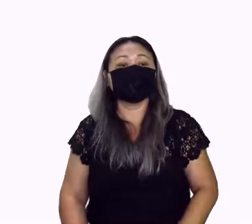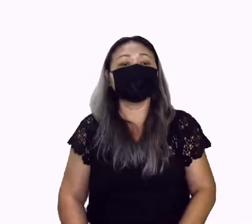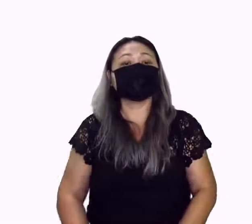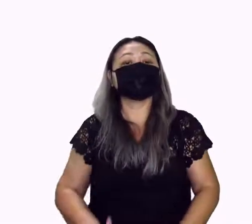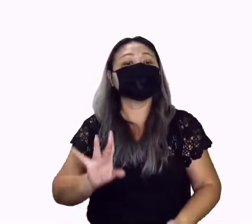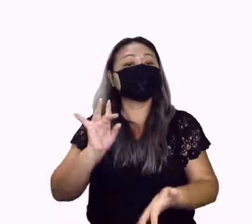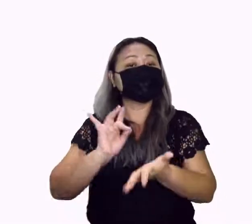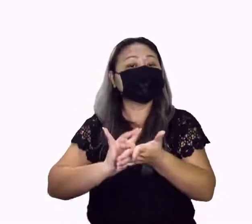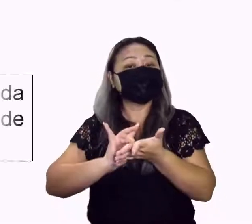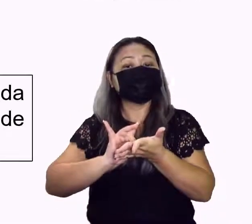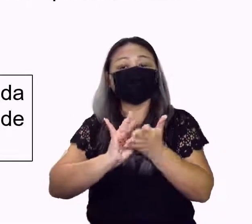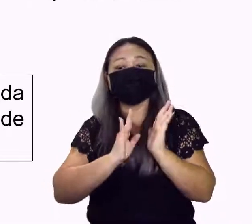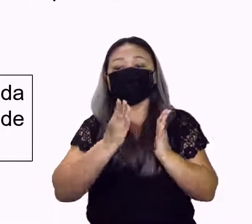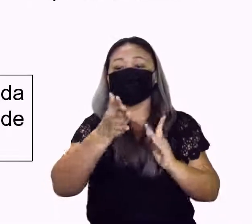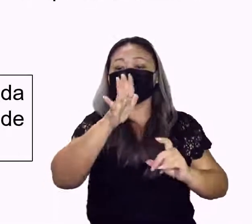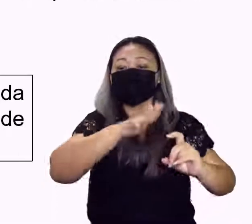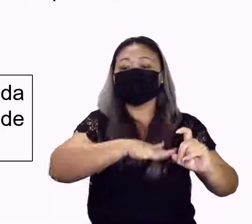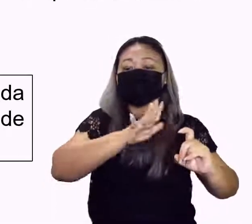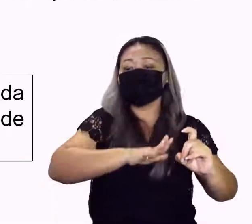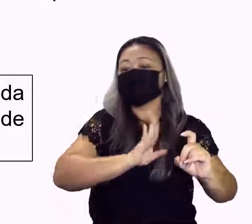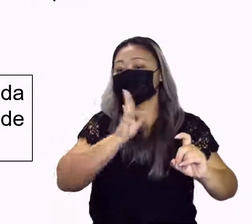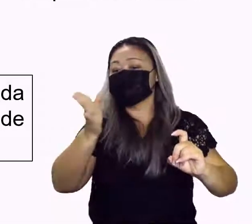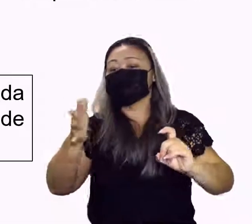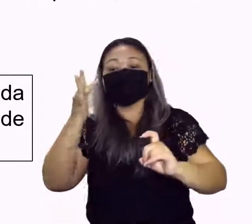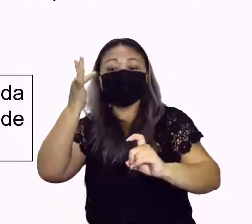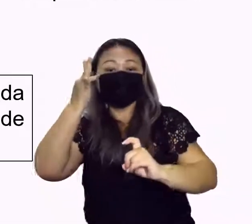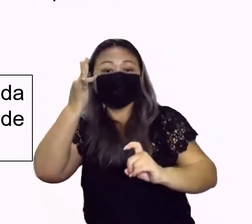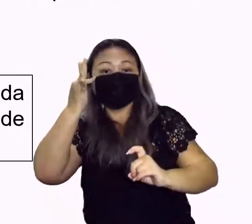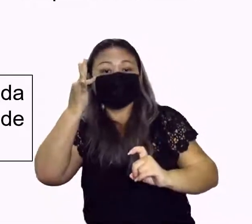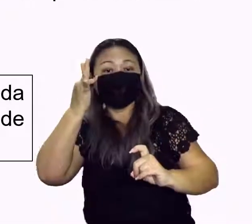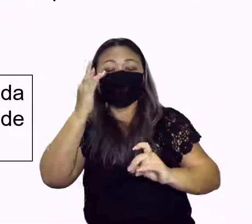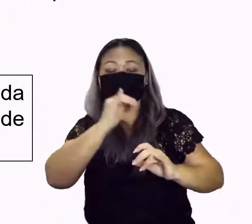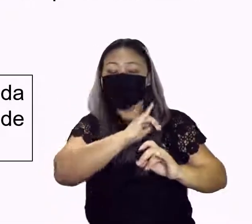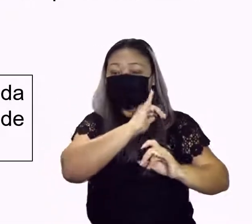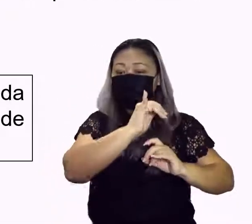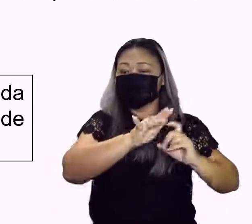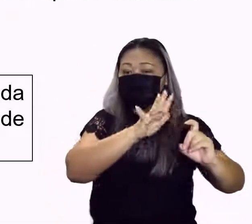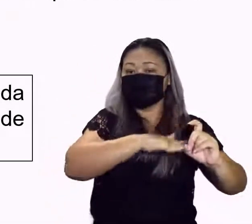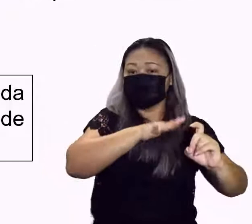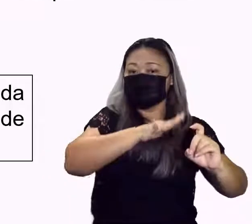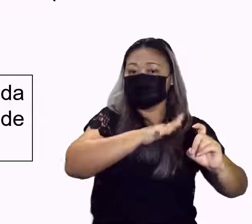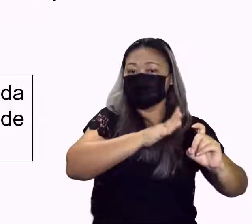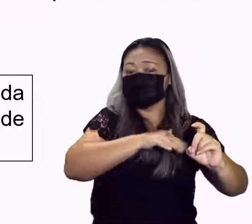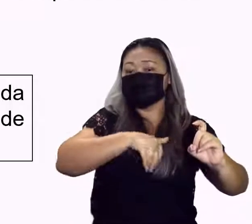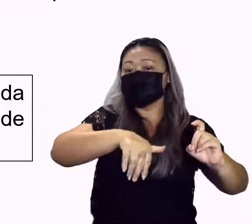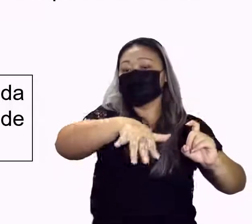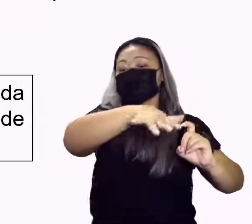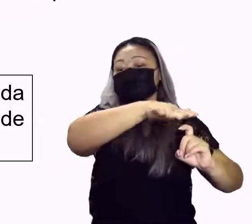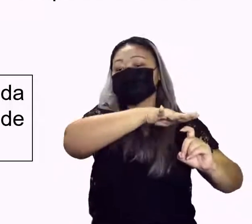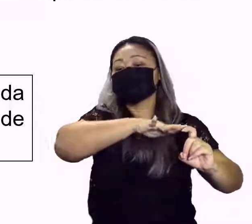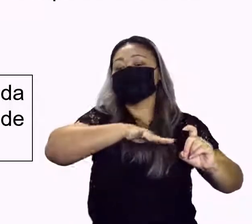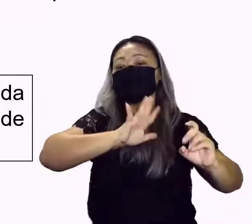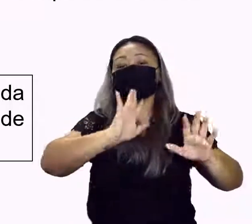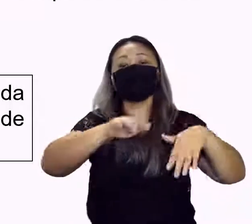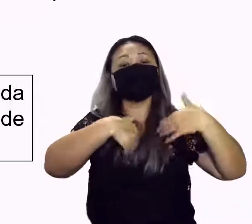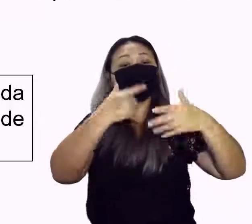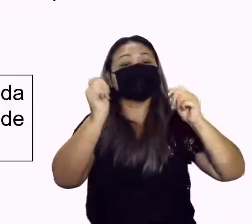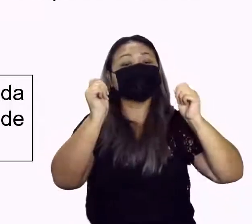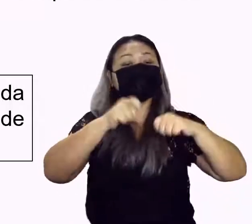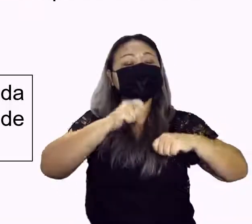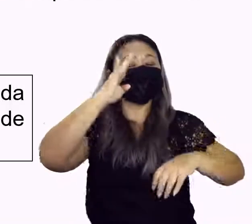A verdade, segundo o mito, é filosofia. A narrativa mítica, ó, ainda sobre os mitos, alimenta e